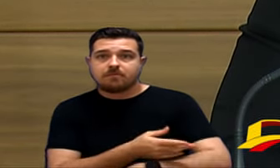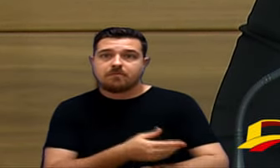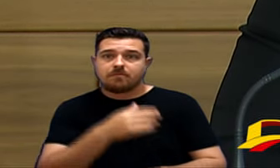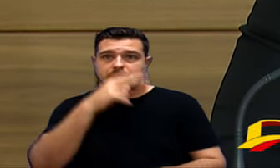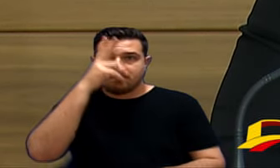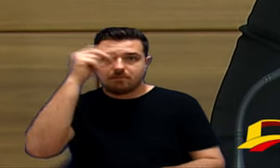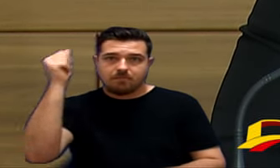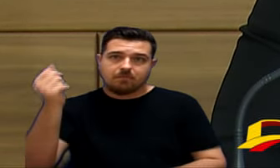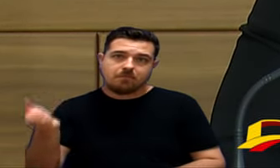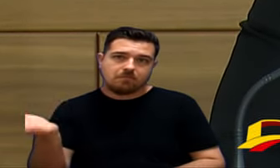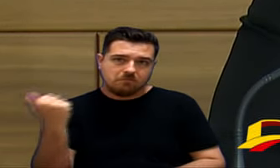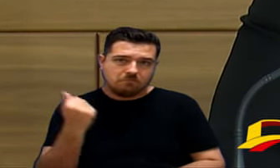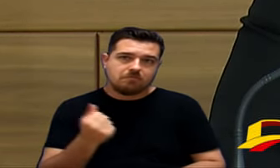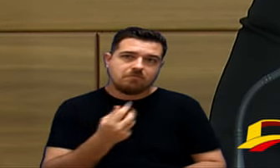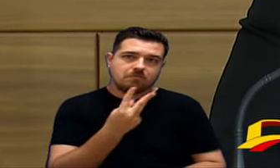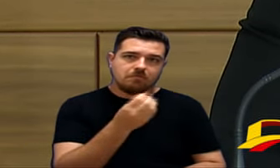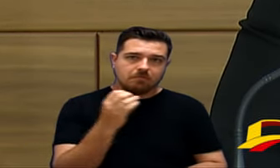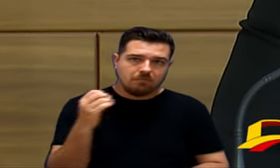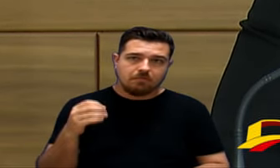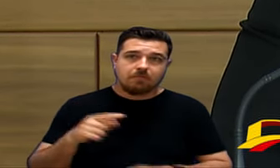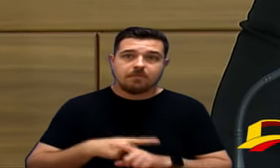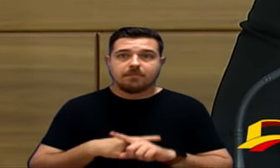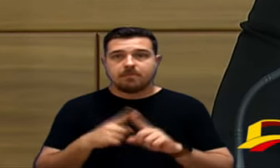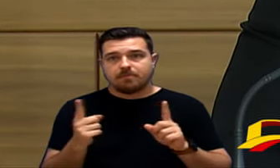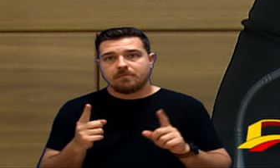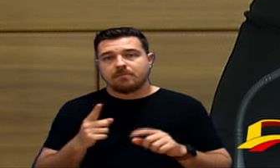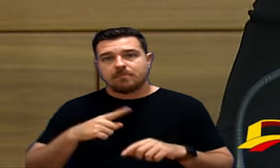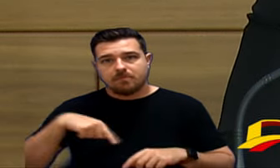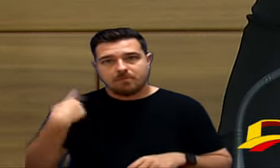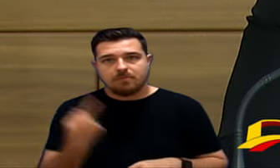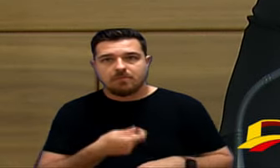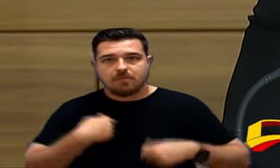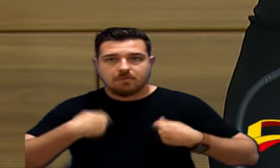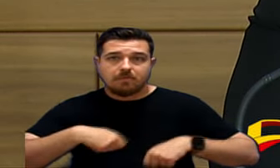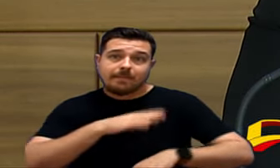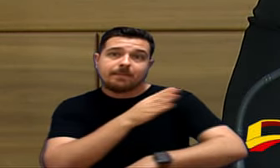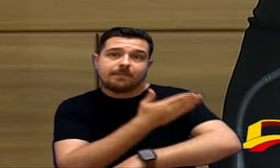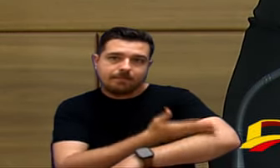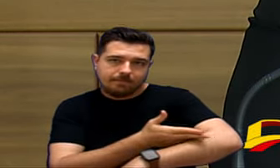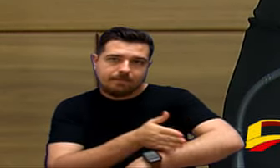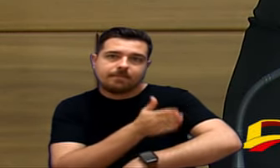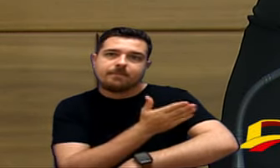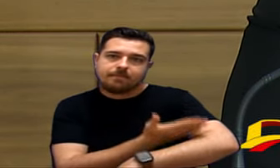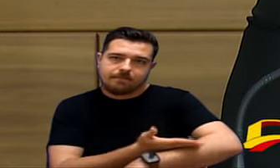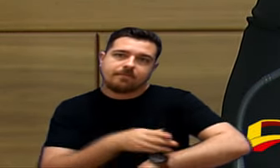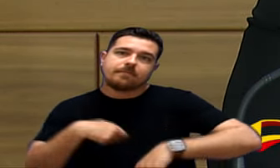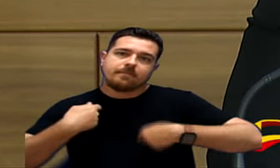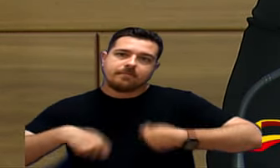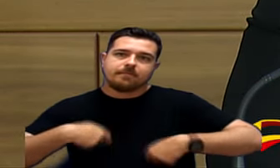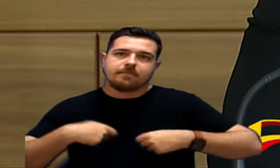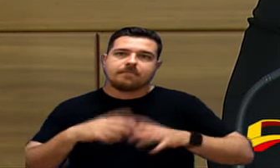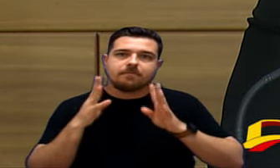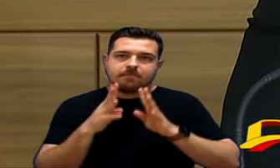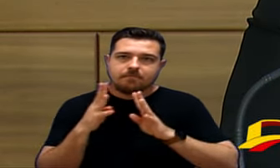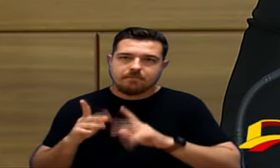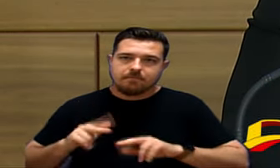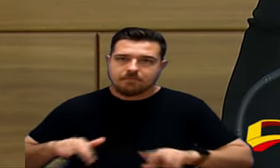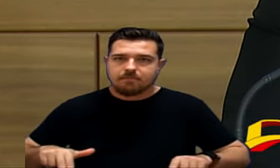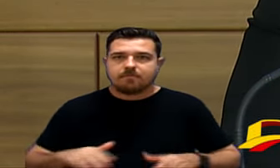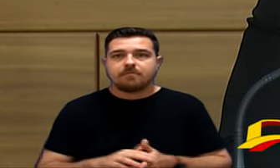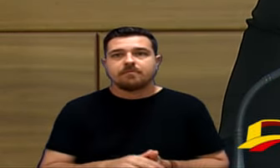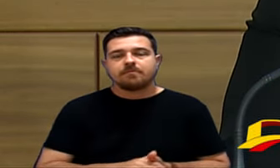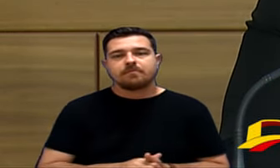ele já tinha chamado os 300 mas eh a gente vai ter que dar instrução né entendendo aí a matriz curricular da